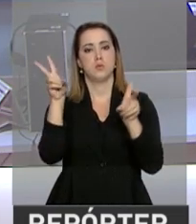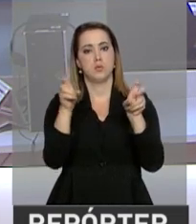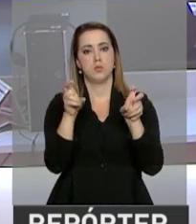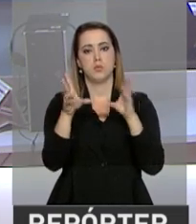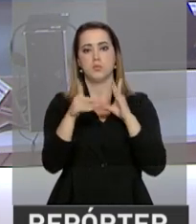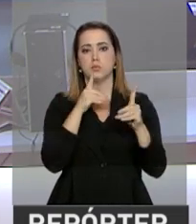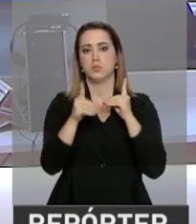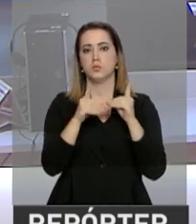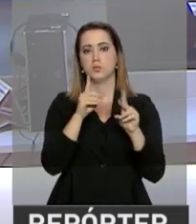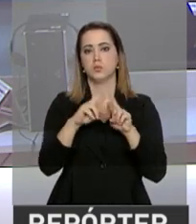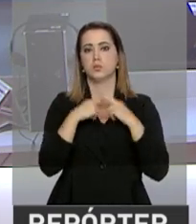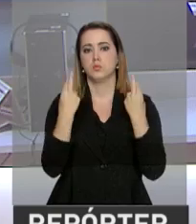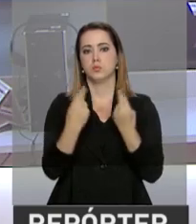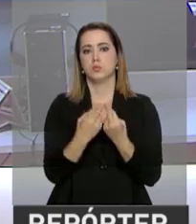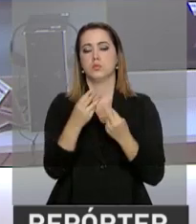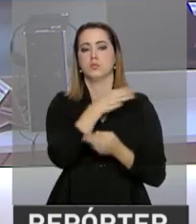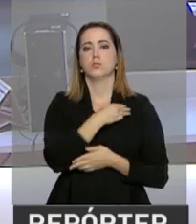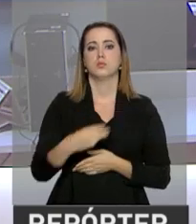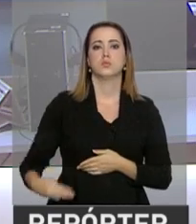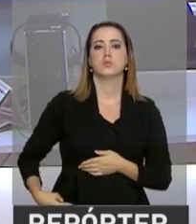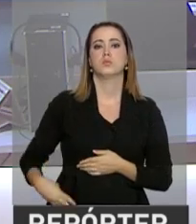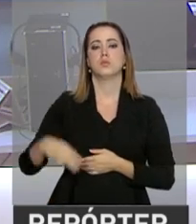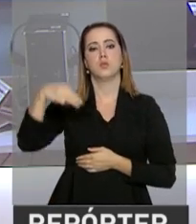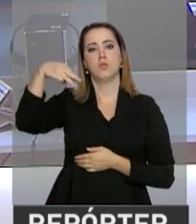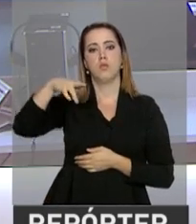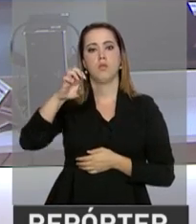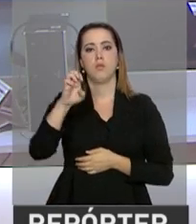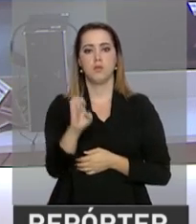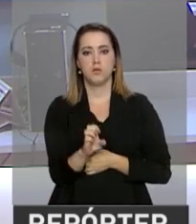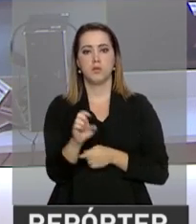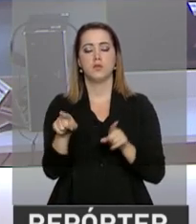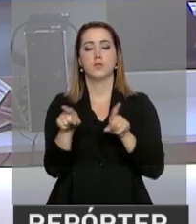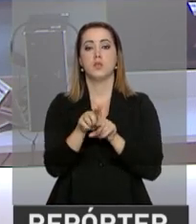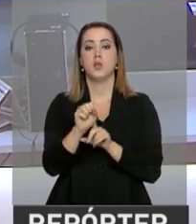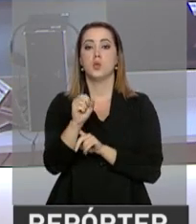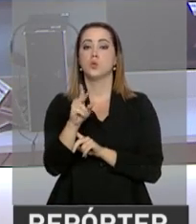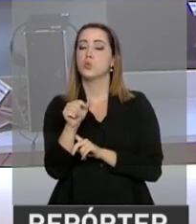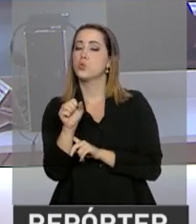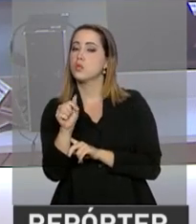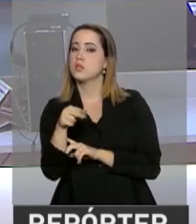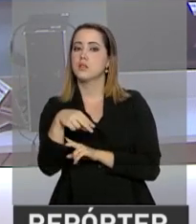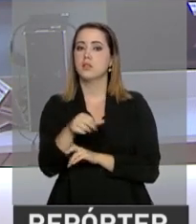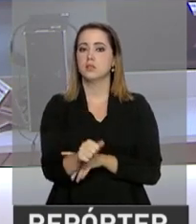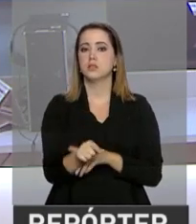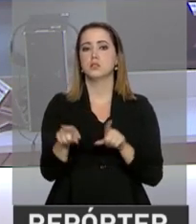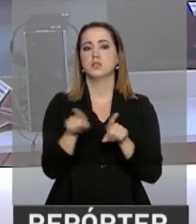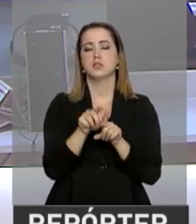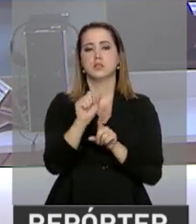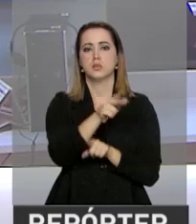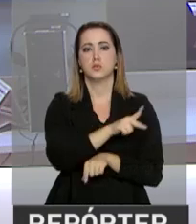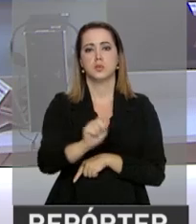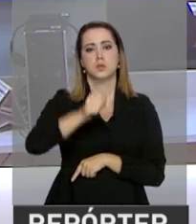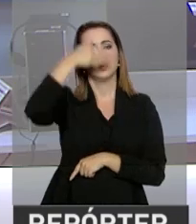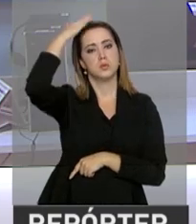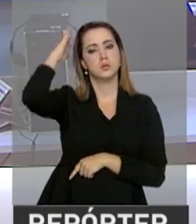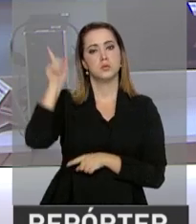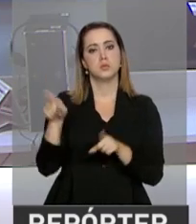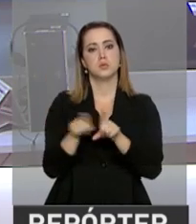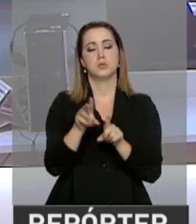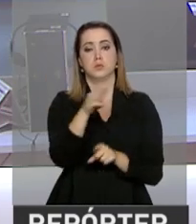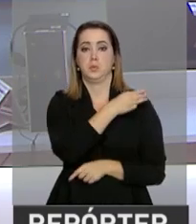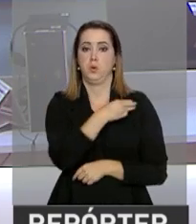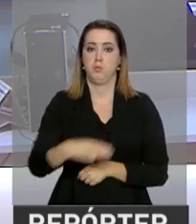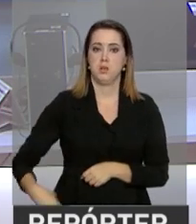temas debatidos na reunião entre a ministra das Relações Exteriores da Argentina, Suzana Malcorra, o presidente Michel Temer e o ministro das